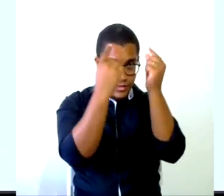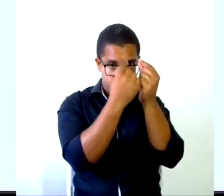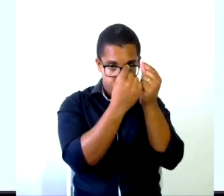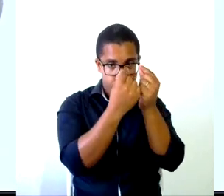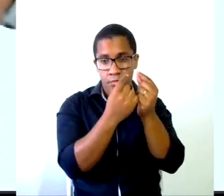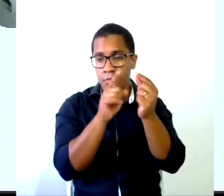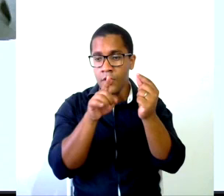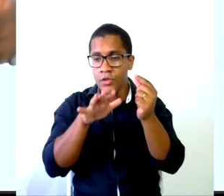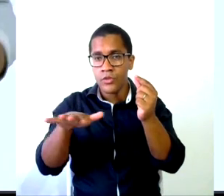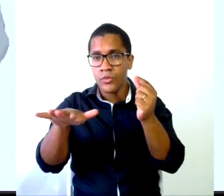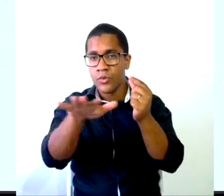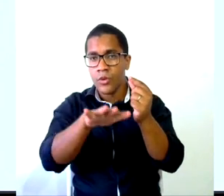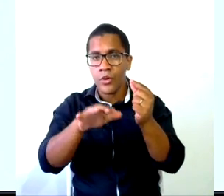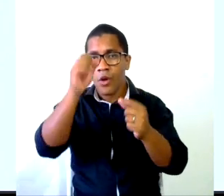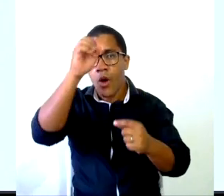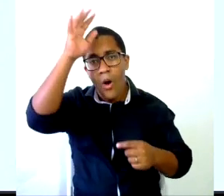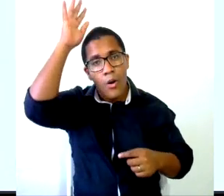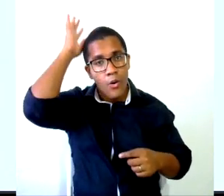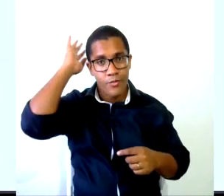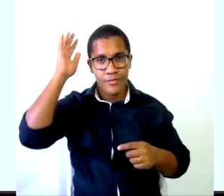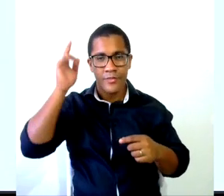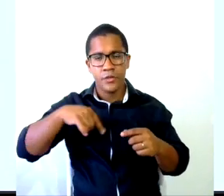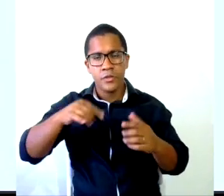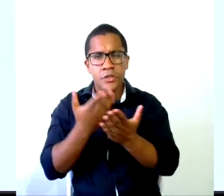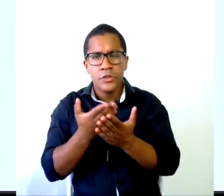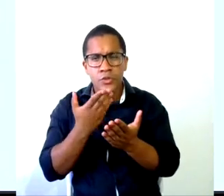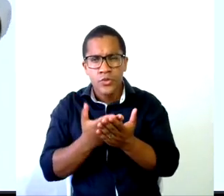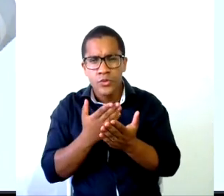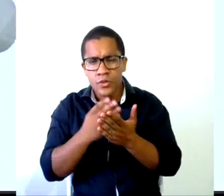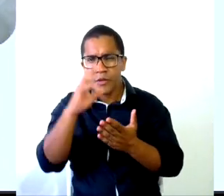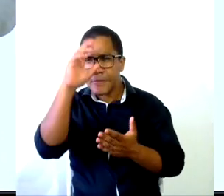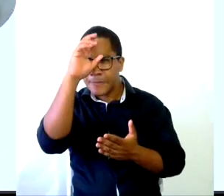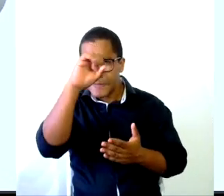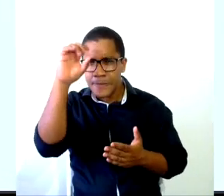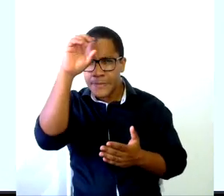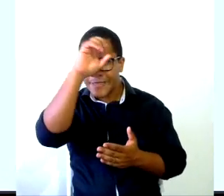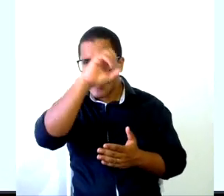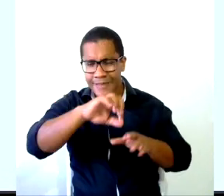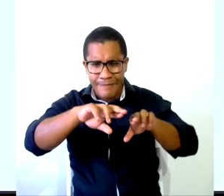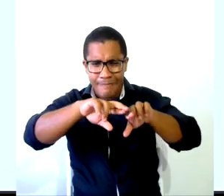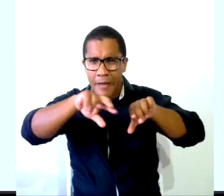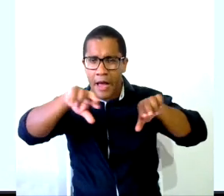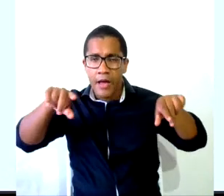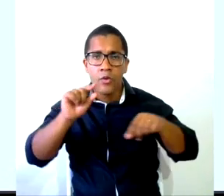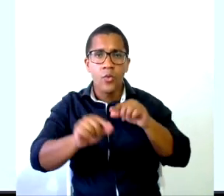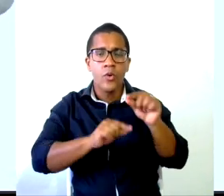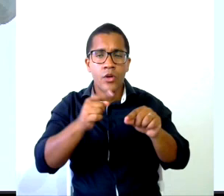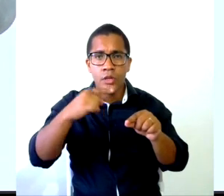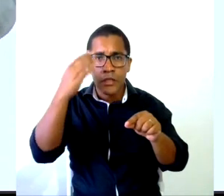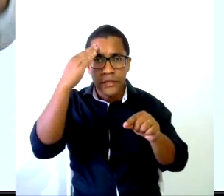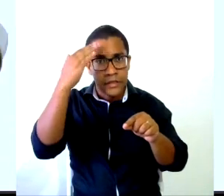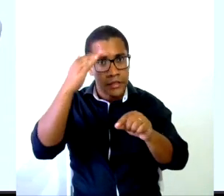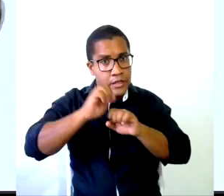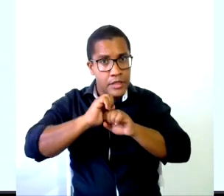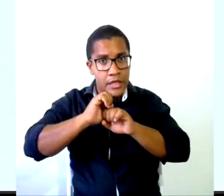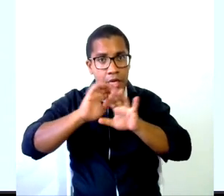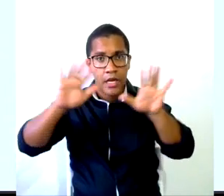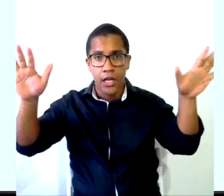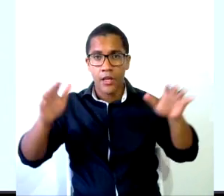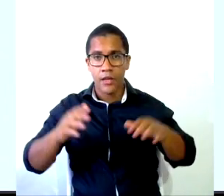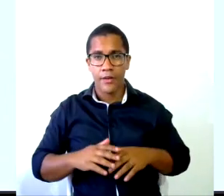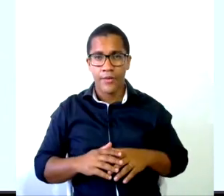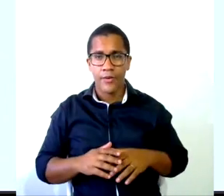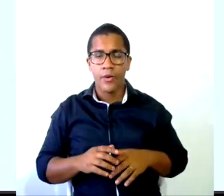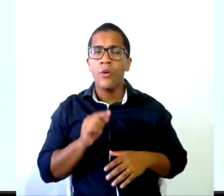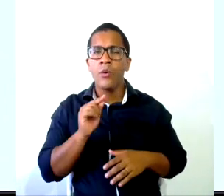Roma, onde nós vamos analisar, nós vamos estudar, compreender,